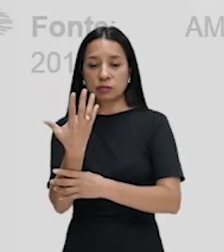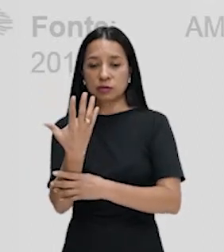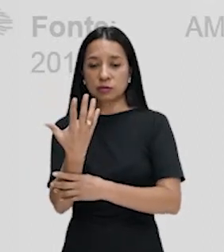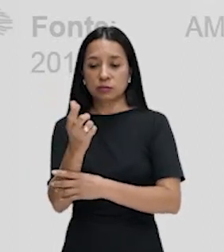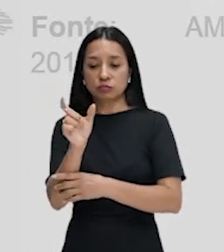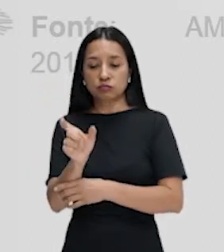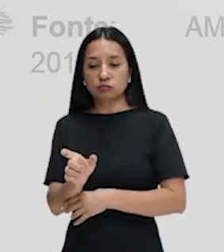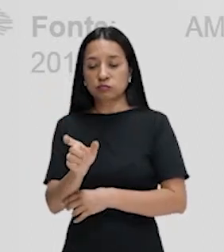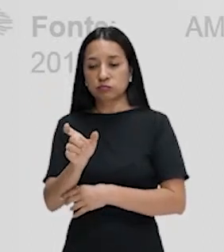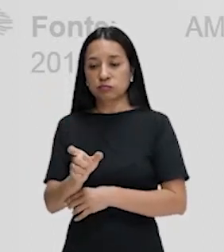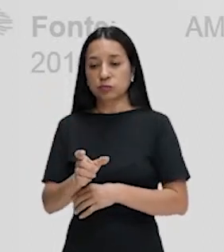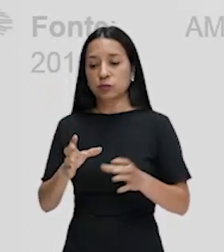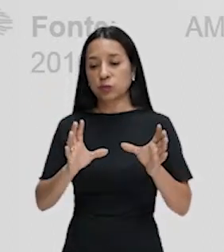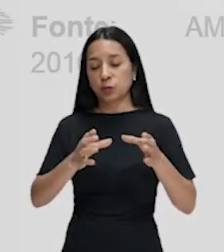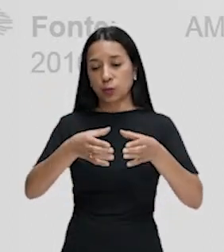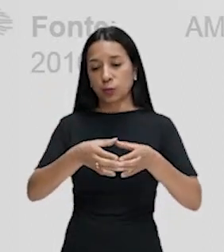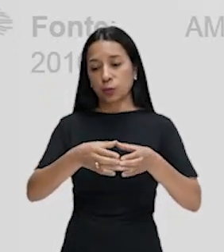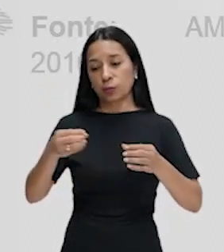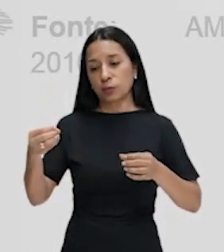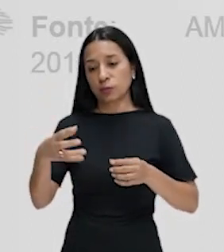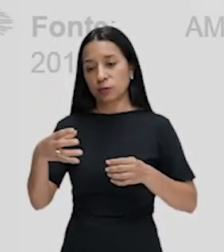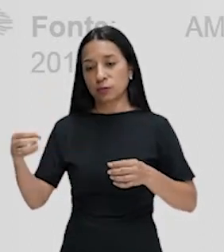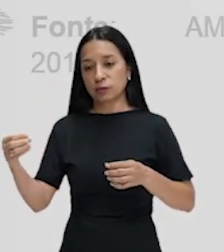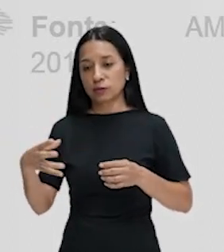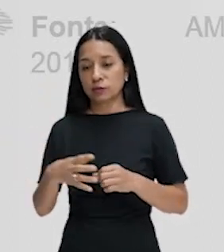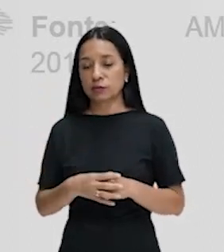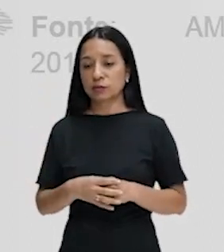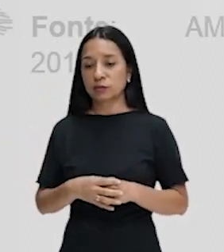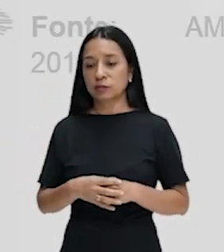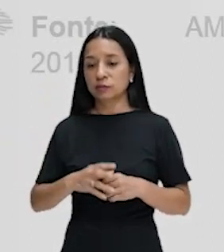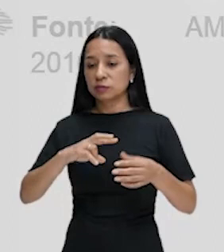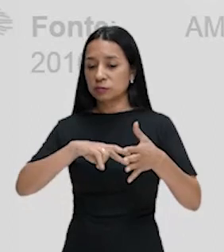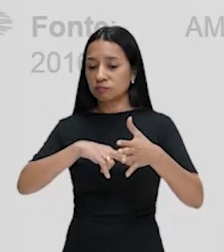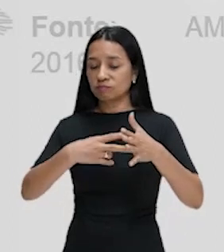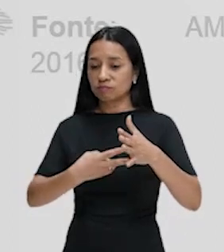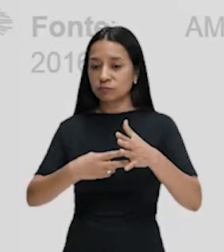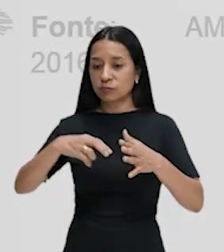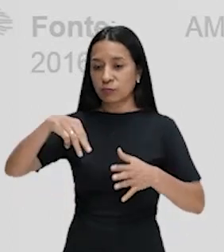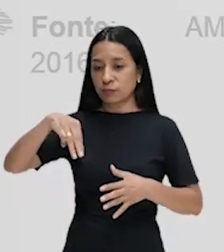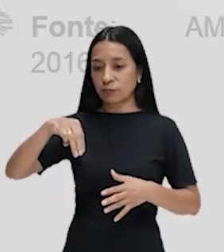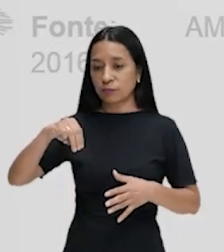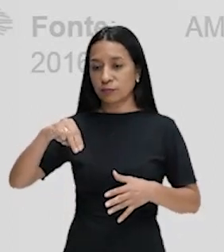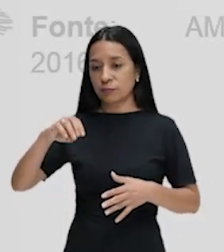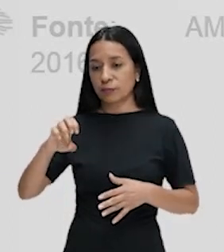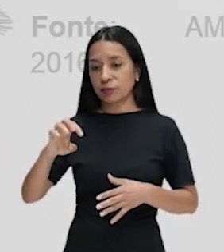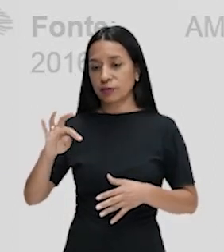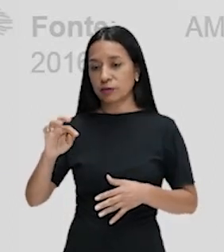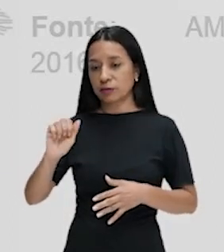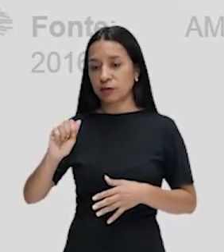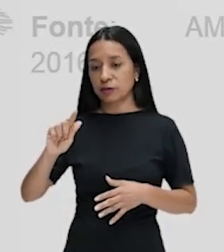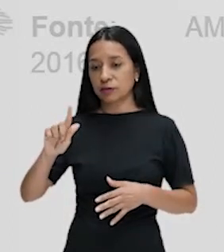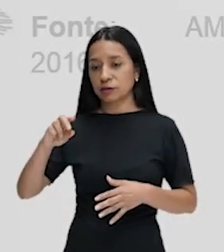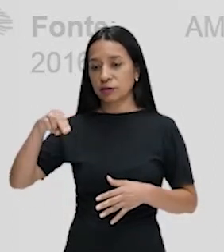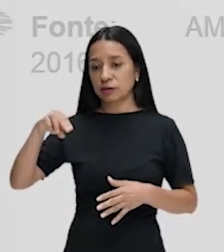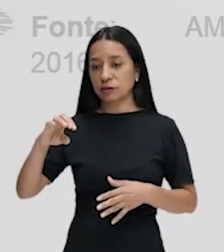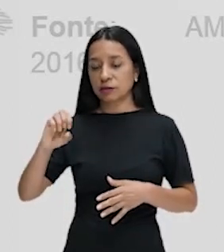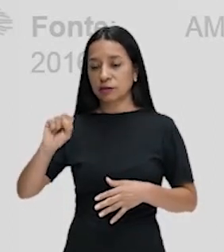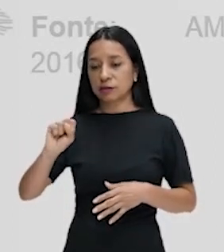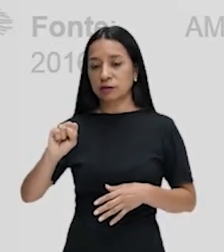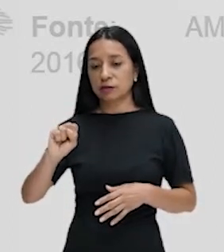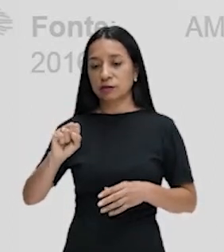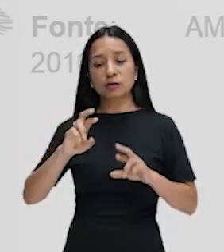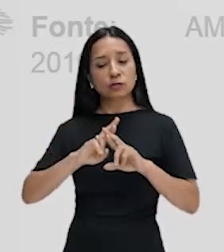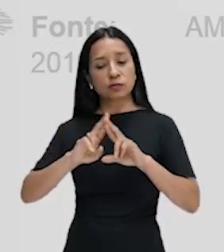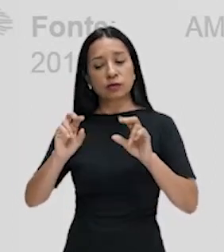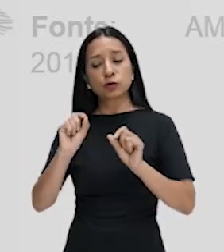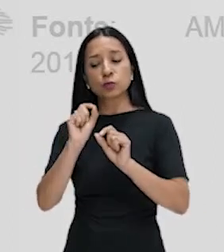Nós temos, o que seria a metagênese? Metagênese, diferente do que acontece lá nas plantas, lá nas plantas a